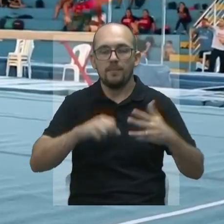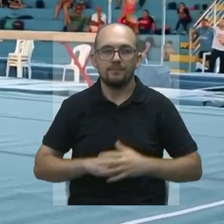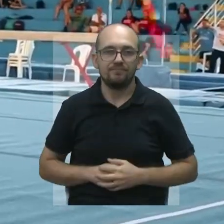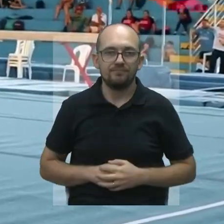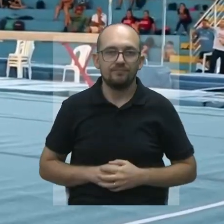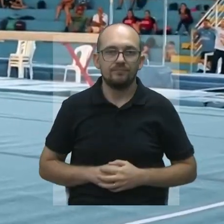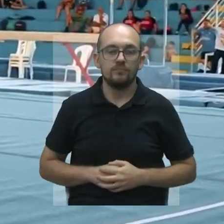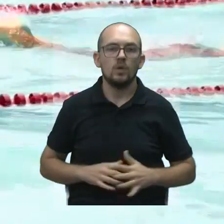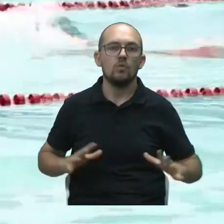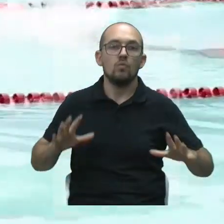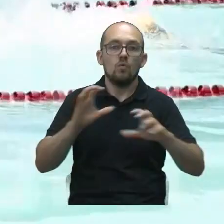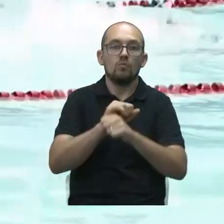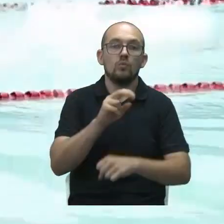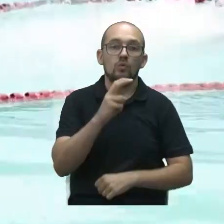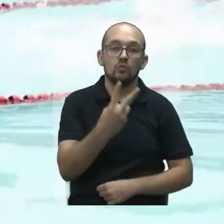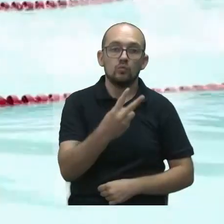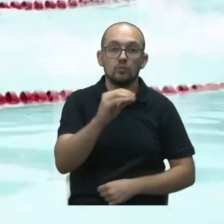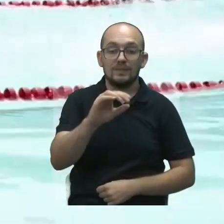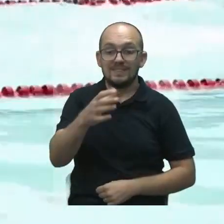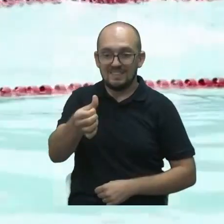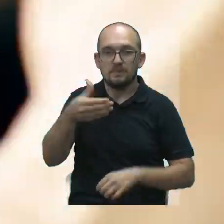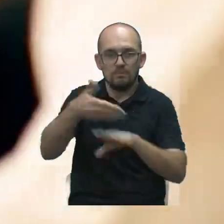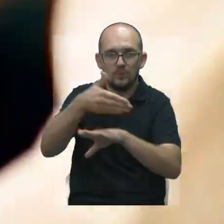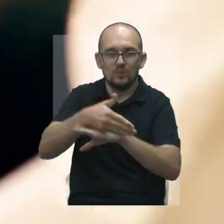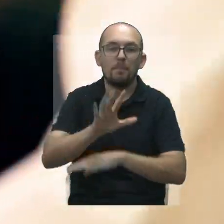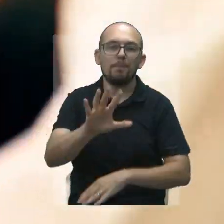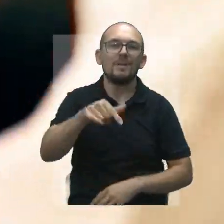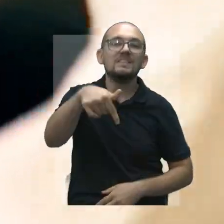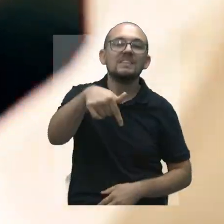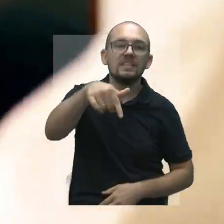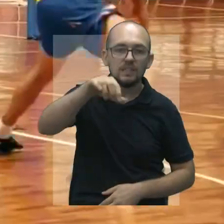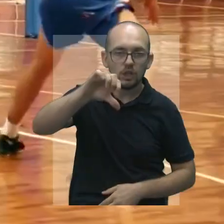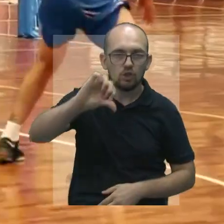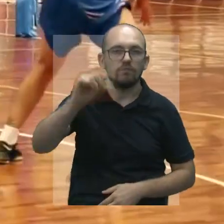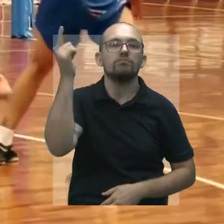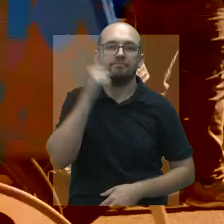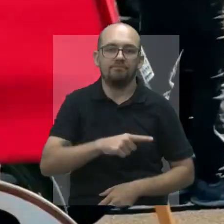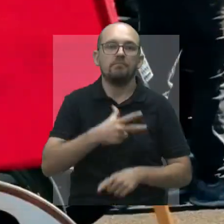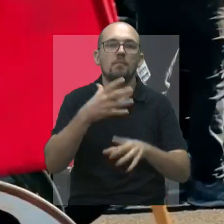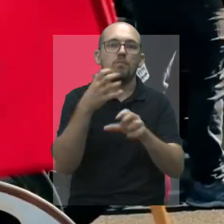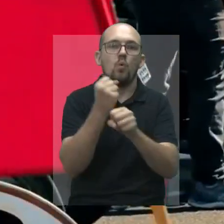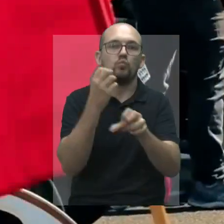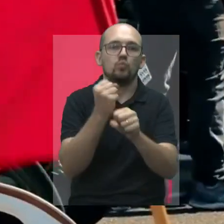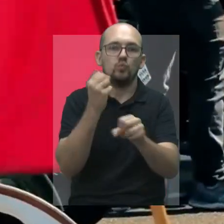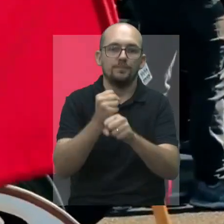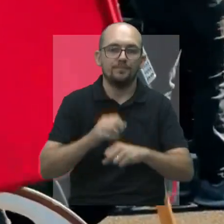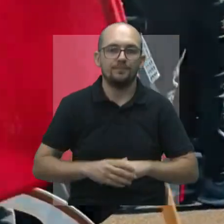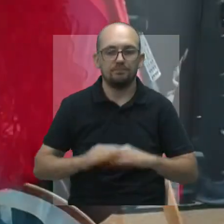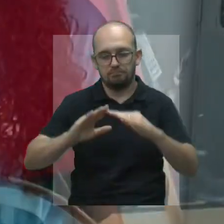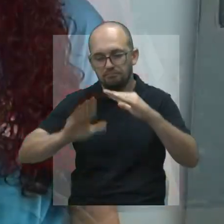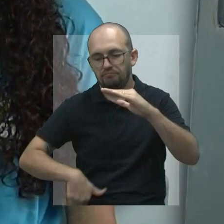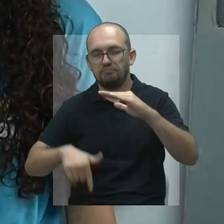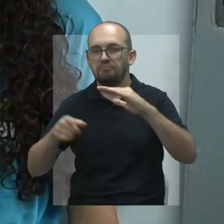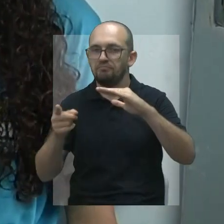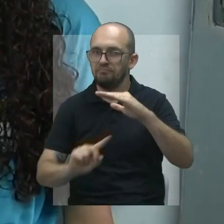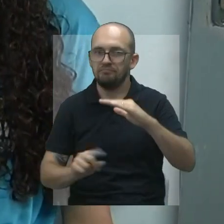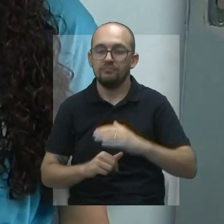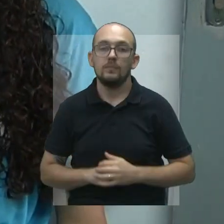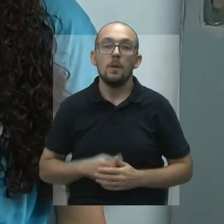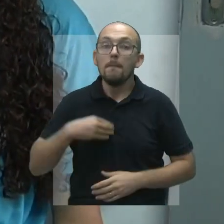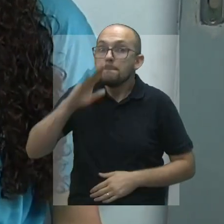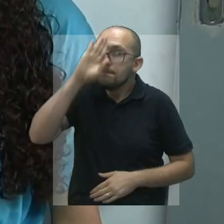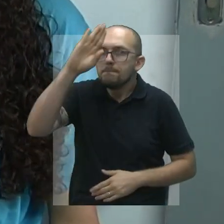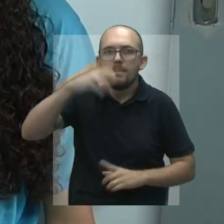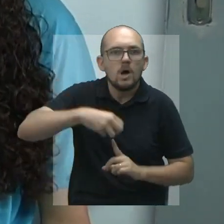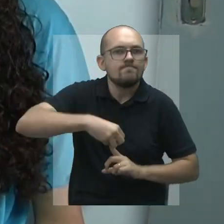delegações participantes, apenas 79 delas conseguiram somar pontos. Um dos principais destaques da delegação jauense é a